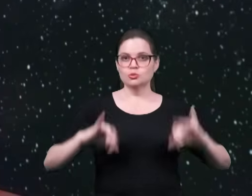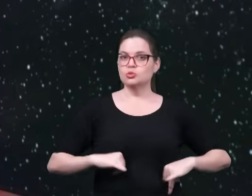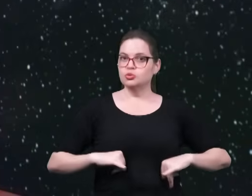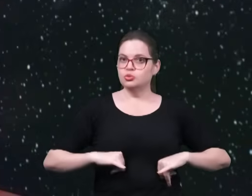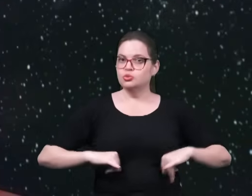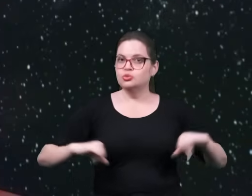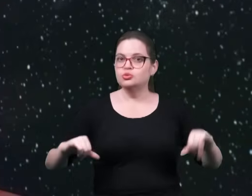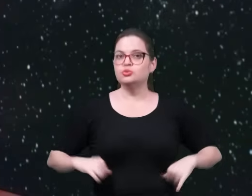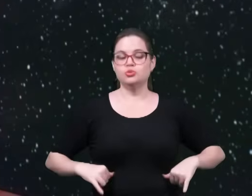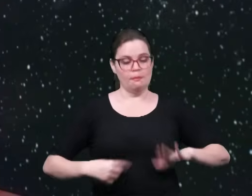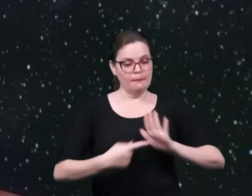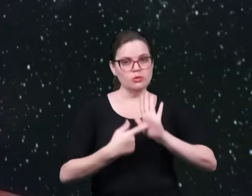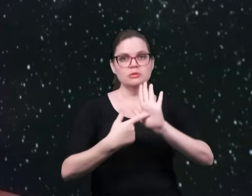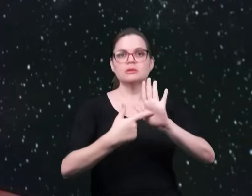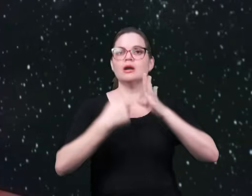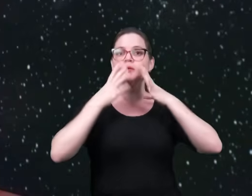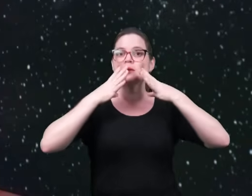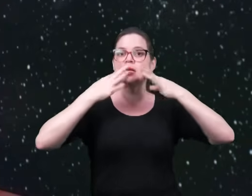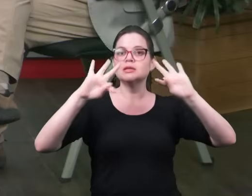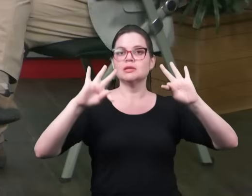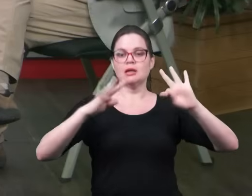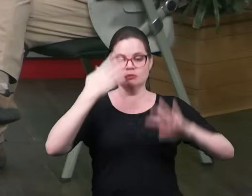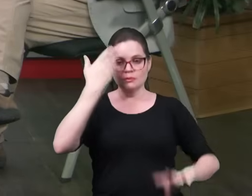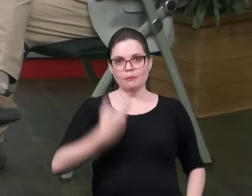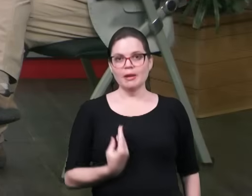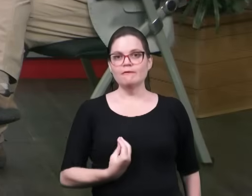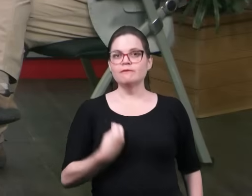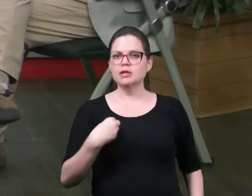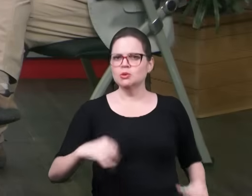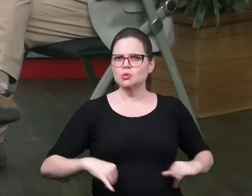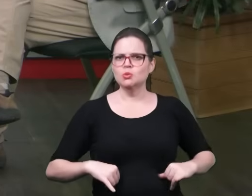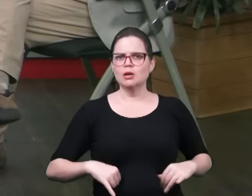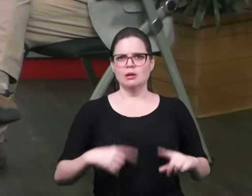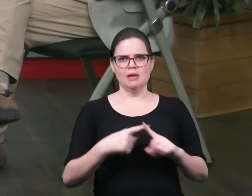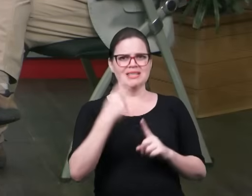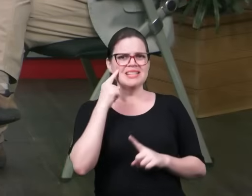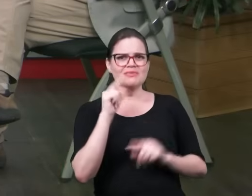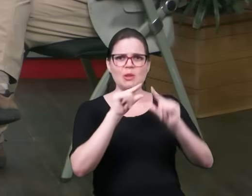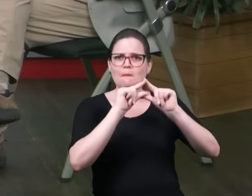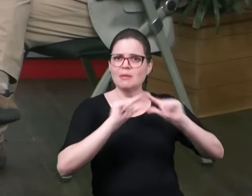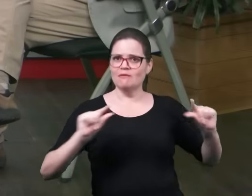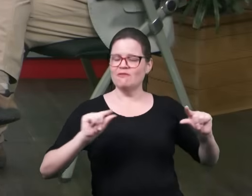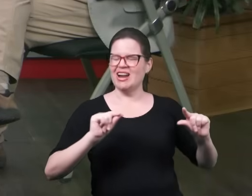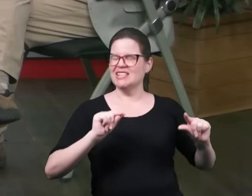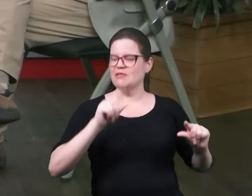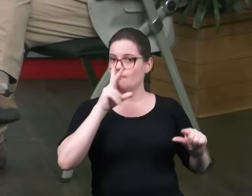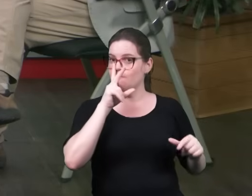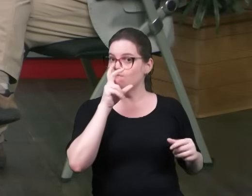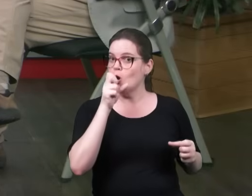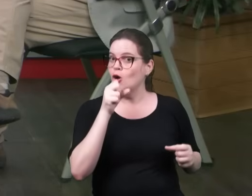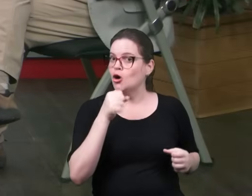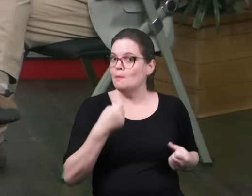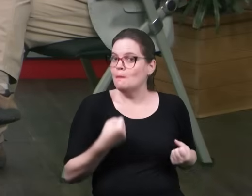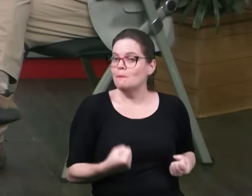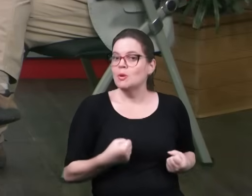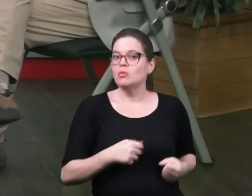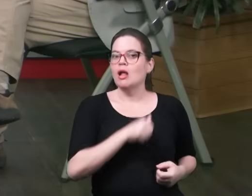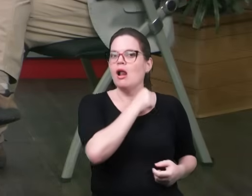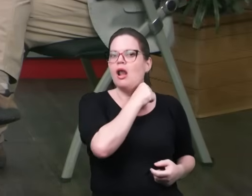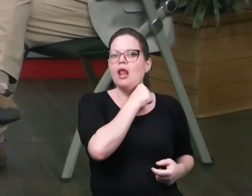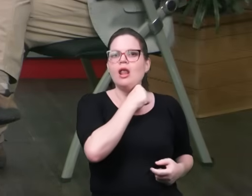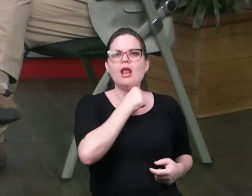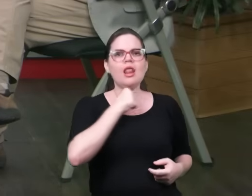porque essa expressão que é forte, né? Uhum. Foram degolados. Isso é literal, foi literal